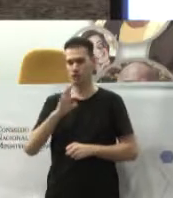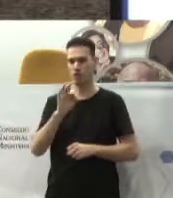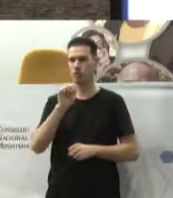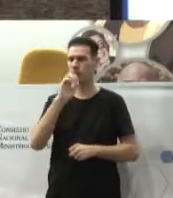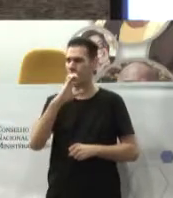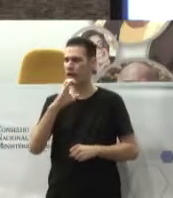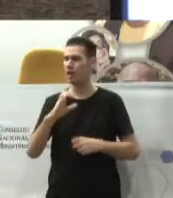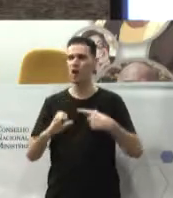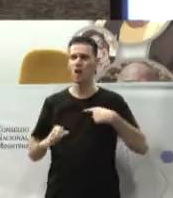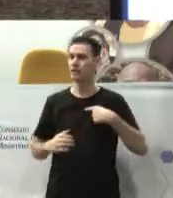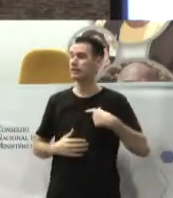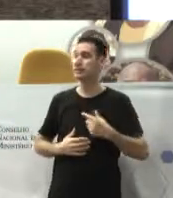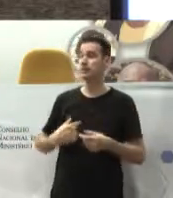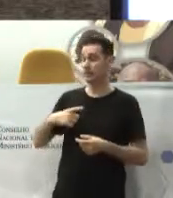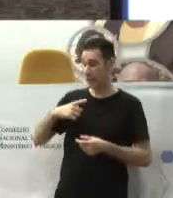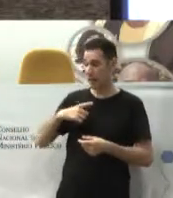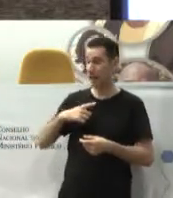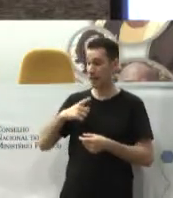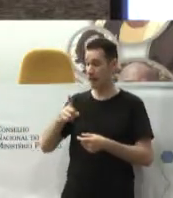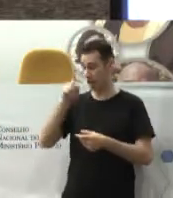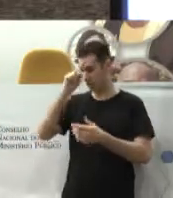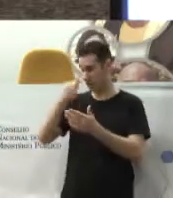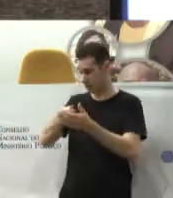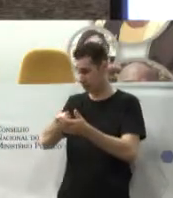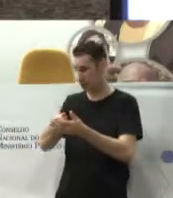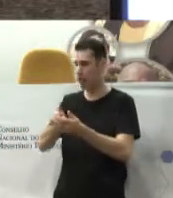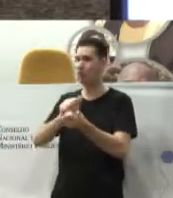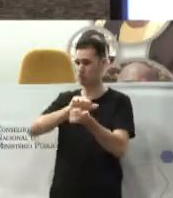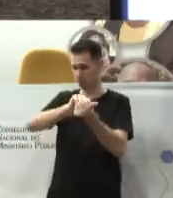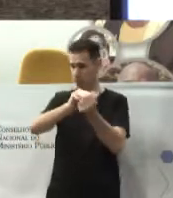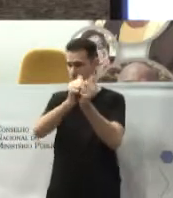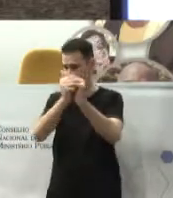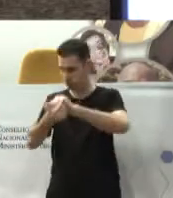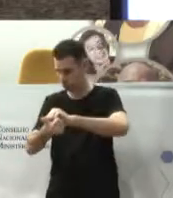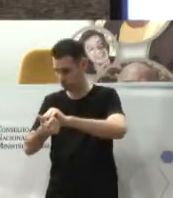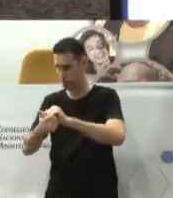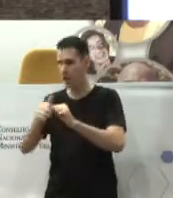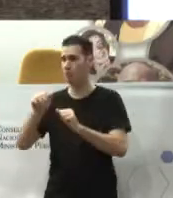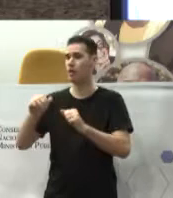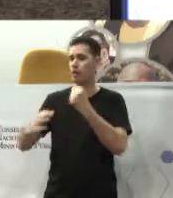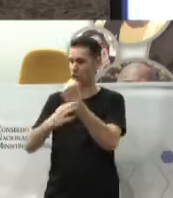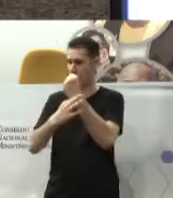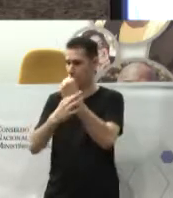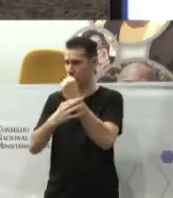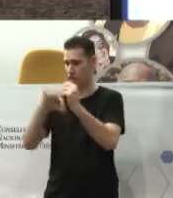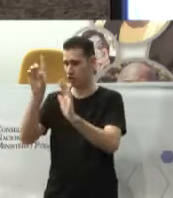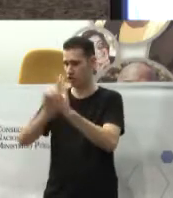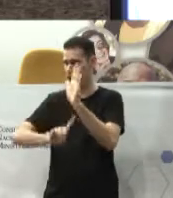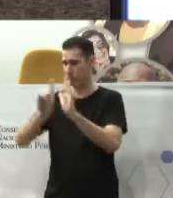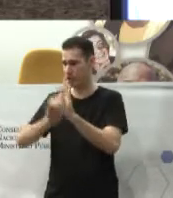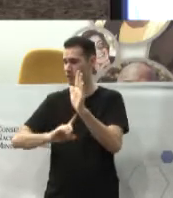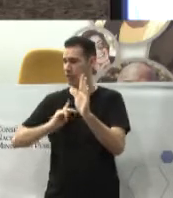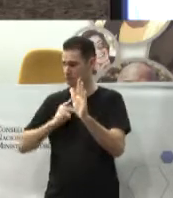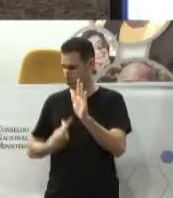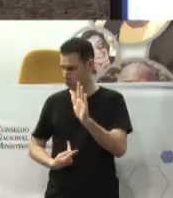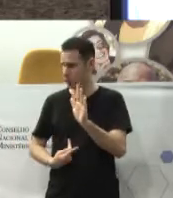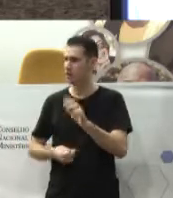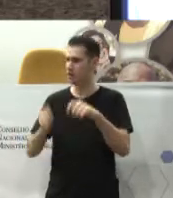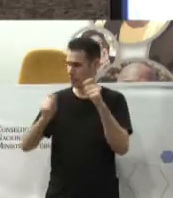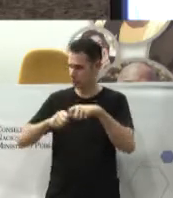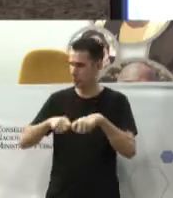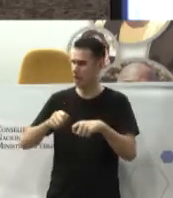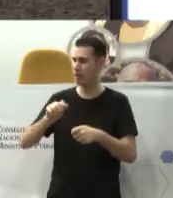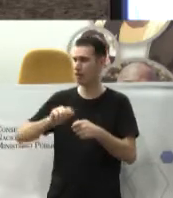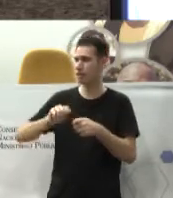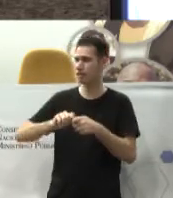uma medida, mas a medida que era adequada à proteção dos direitos fundamentais envolvidos e que era viável, exequível,